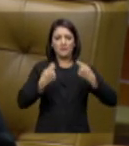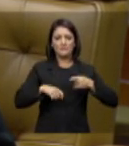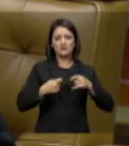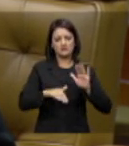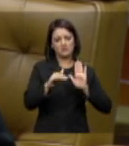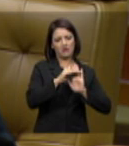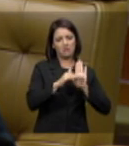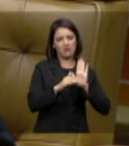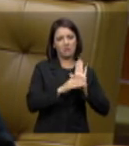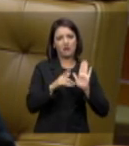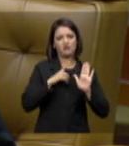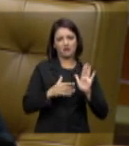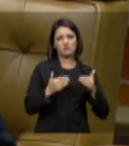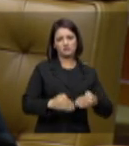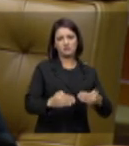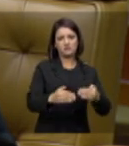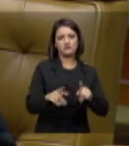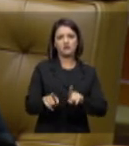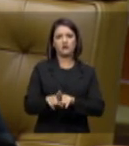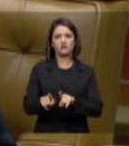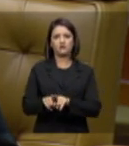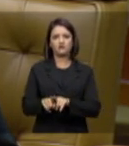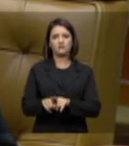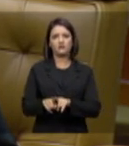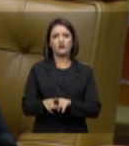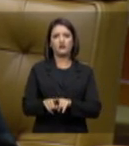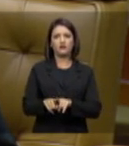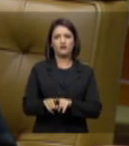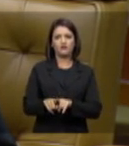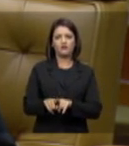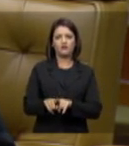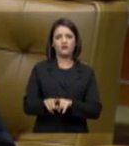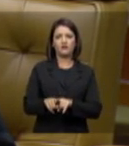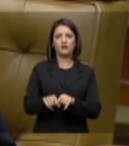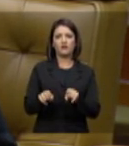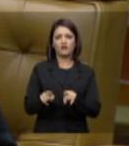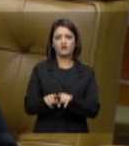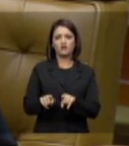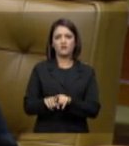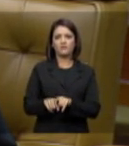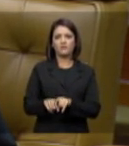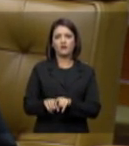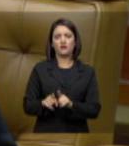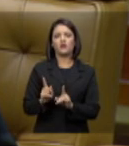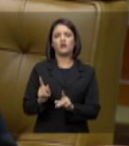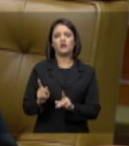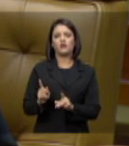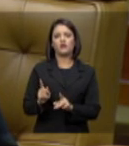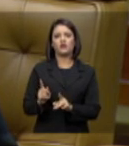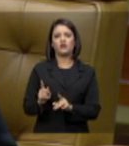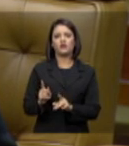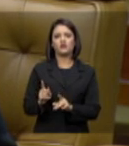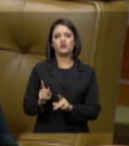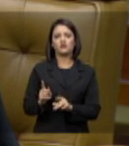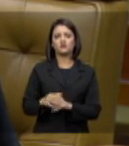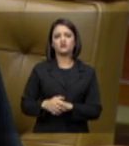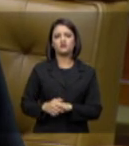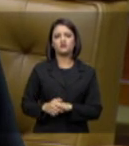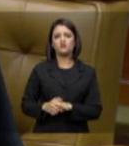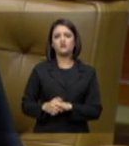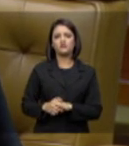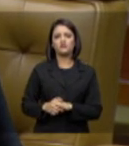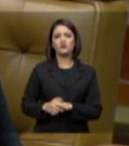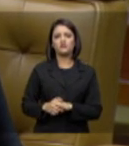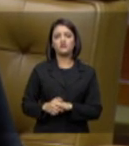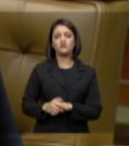esse momento então com todo respeito e pedindo toda a vender eminente ministro marco aurélio neste segundo ponto eu